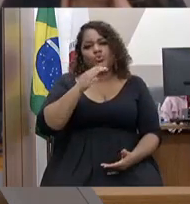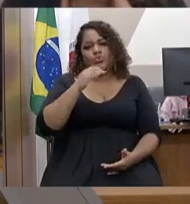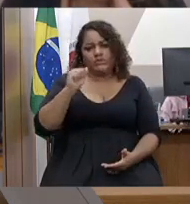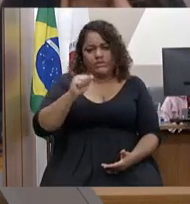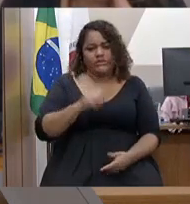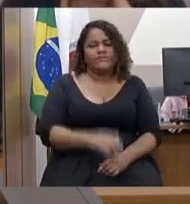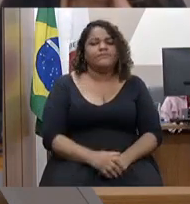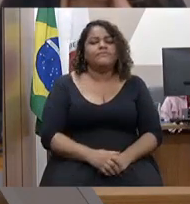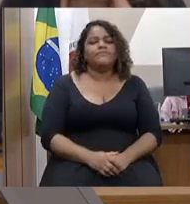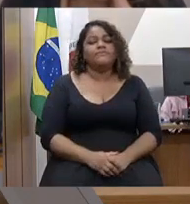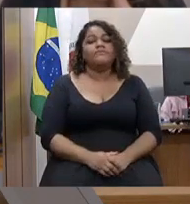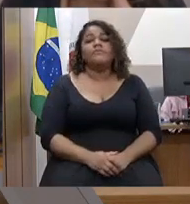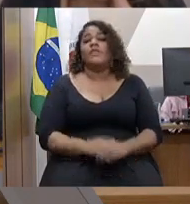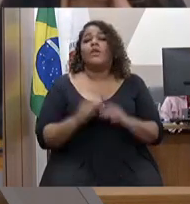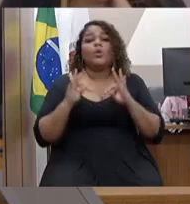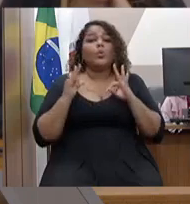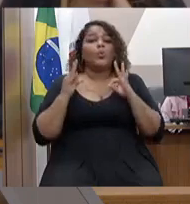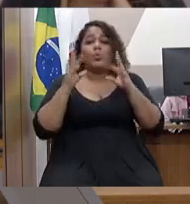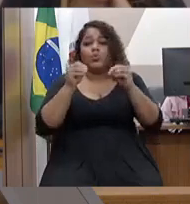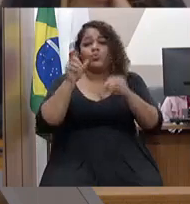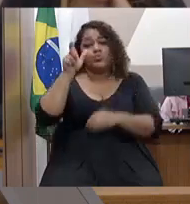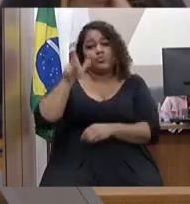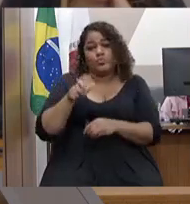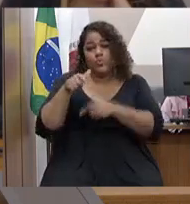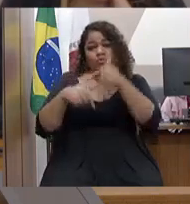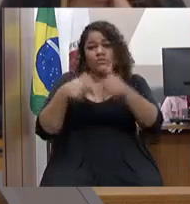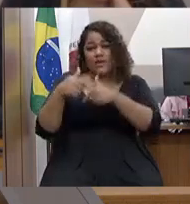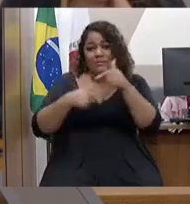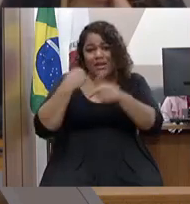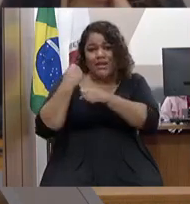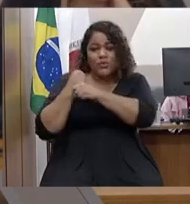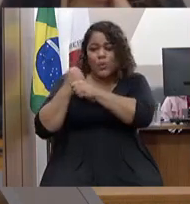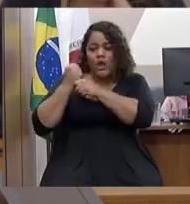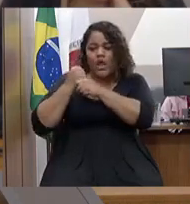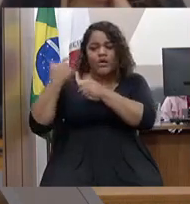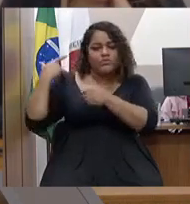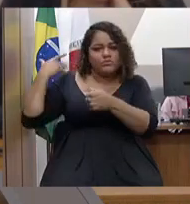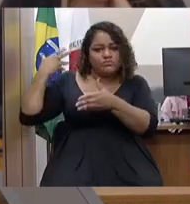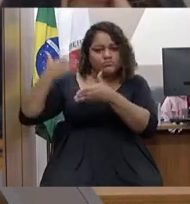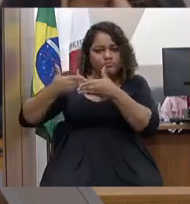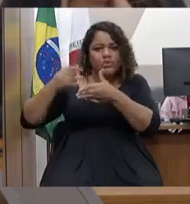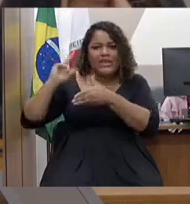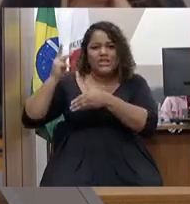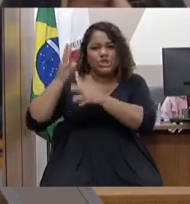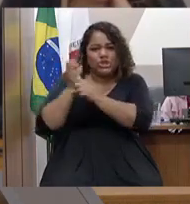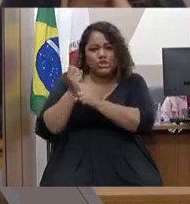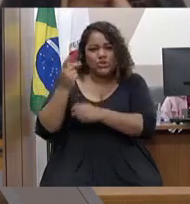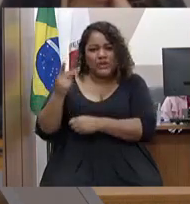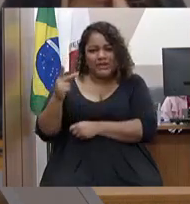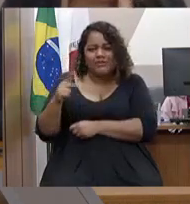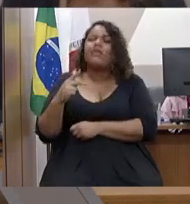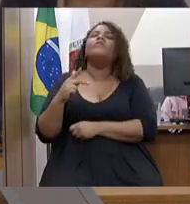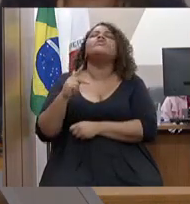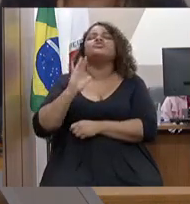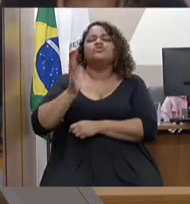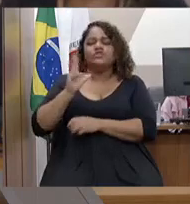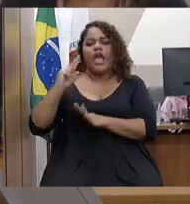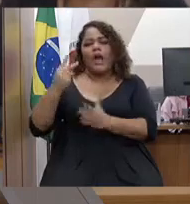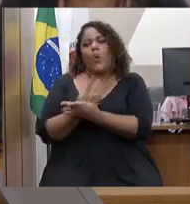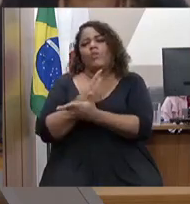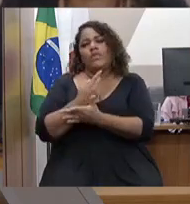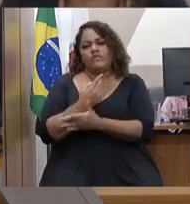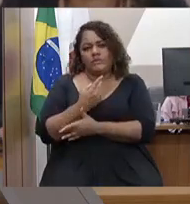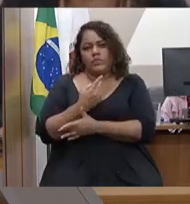que não tenha uma marca de acidentes agora mesmo enquanto enquanto a gente está aqui sentado é